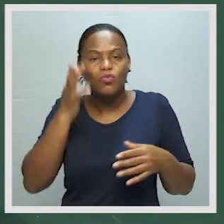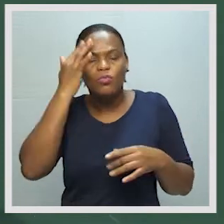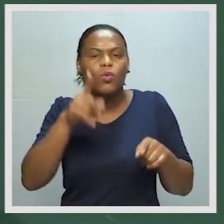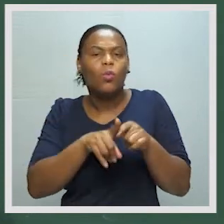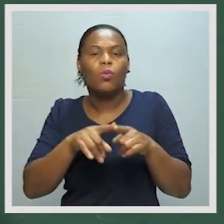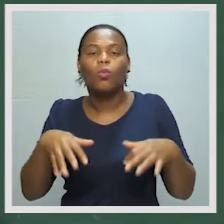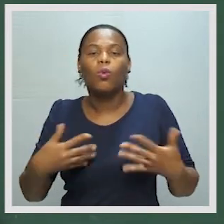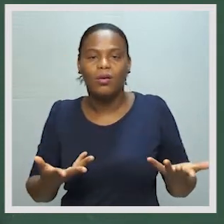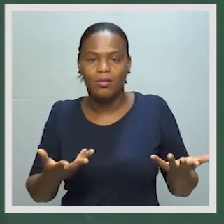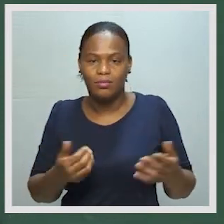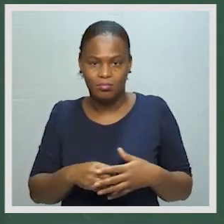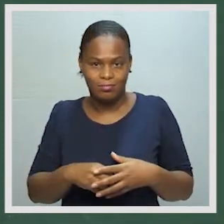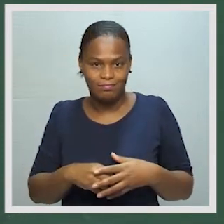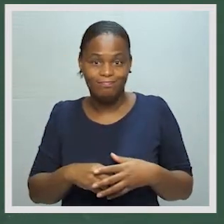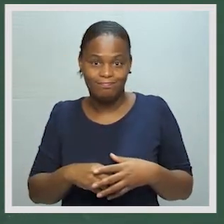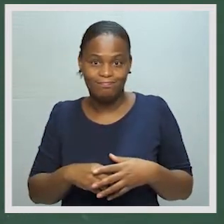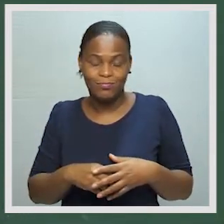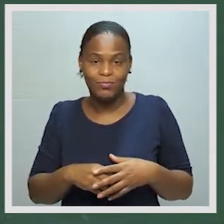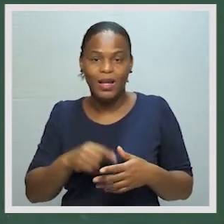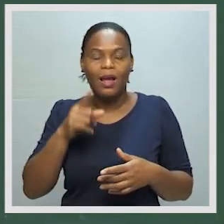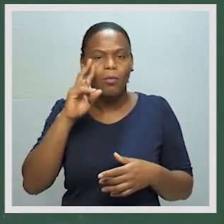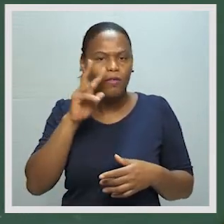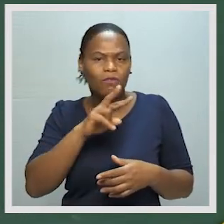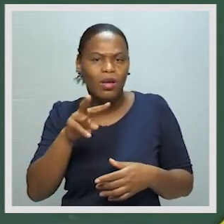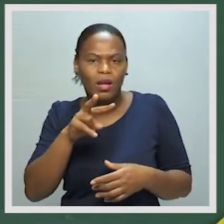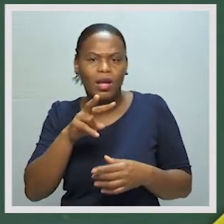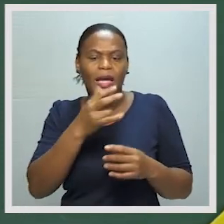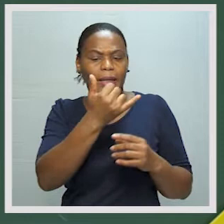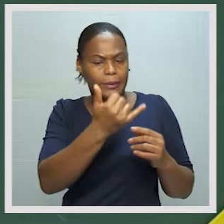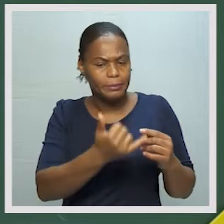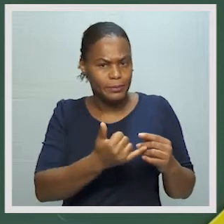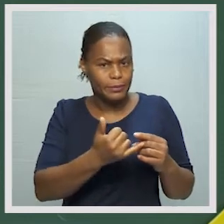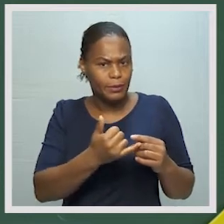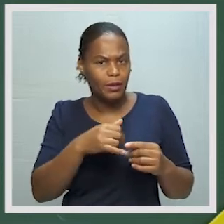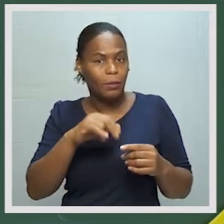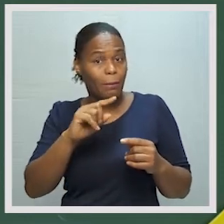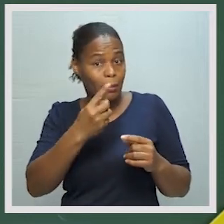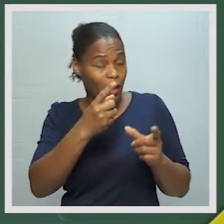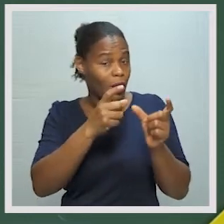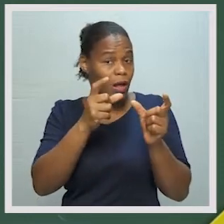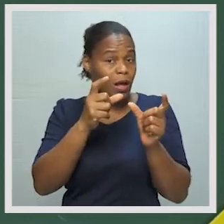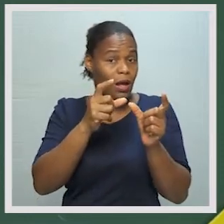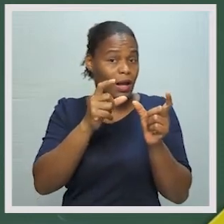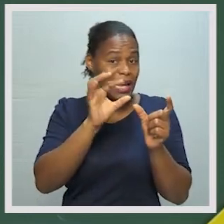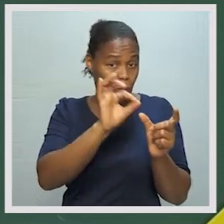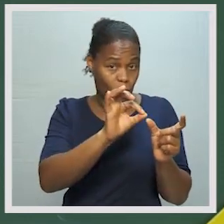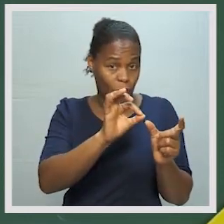Muito bem, reparem que a incógnita, que é do primeiro grau,